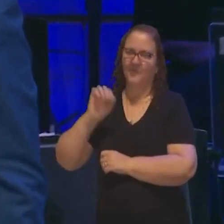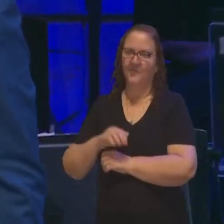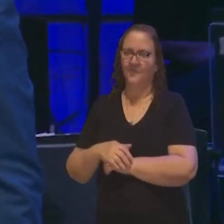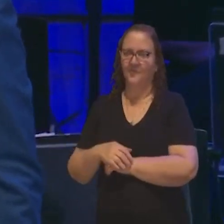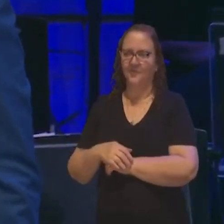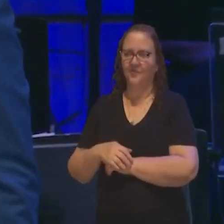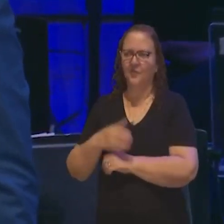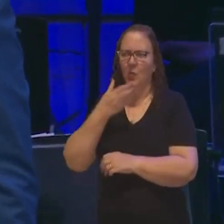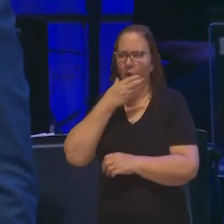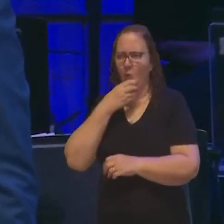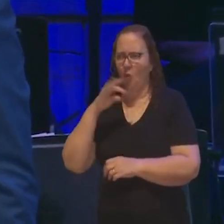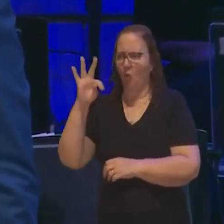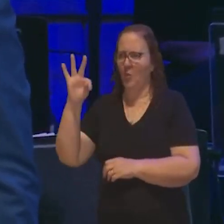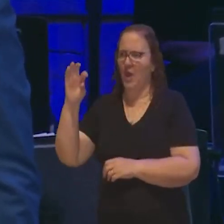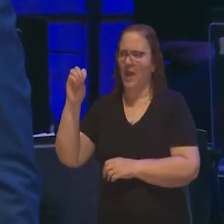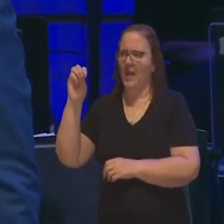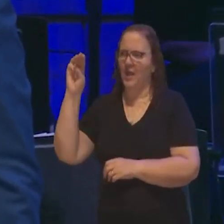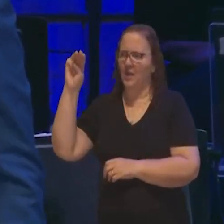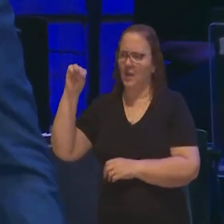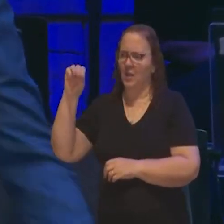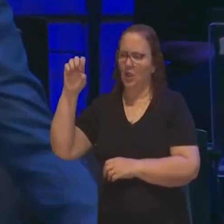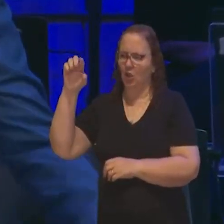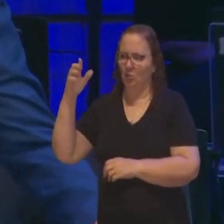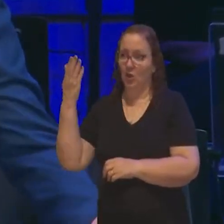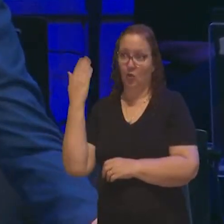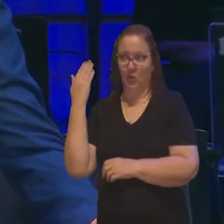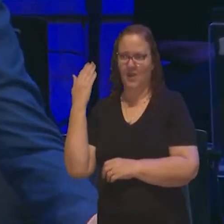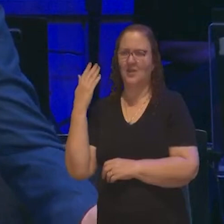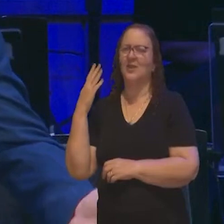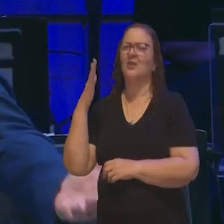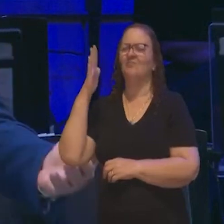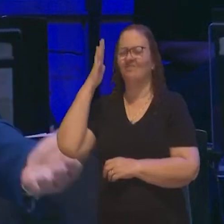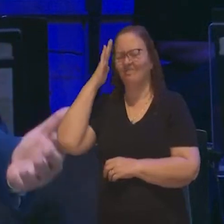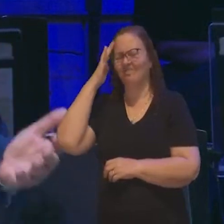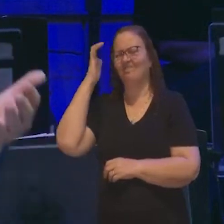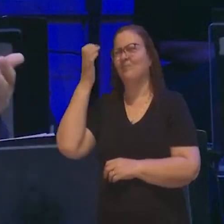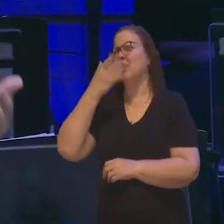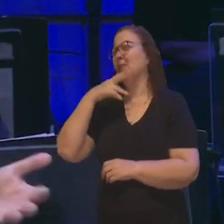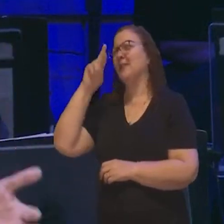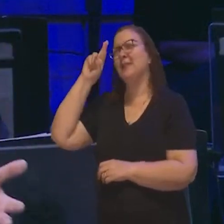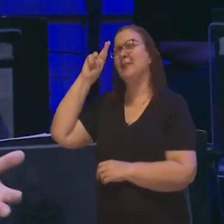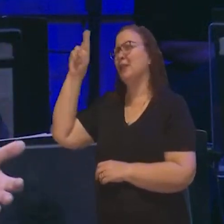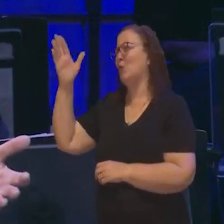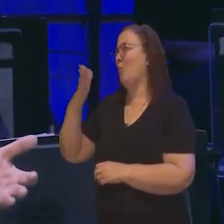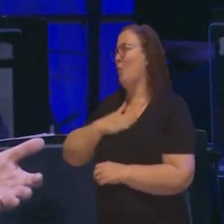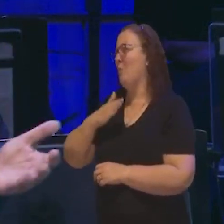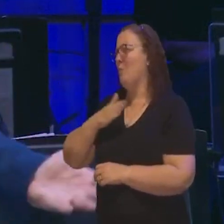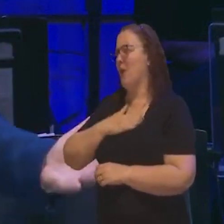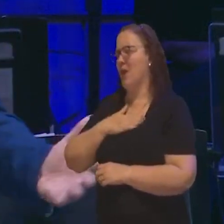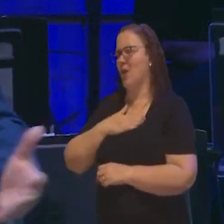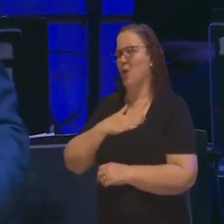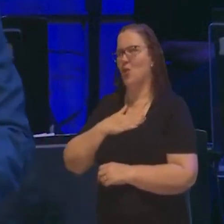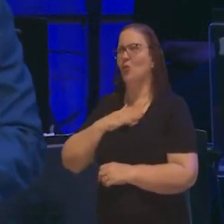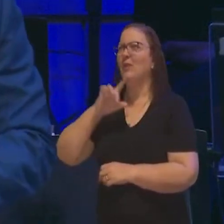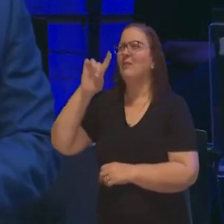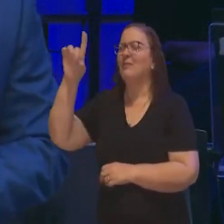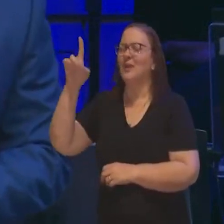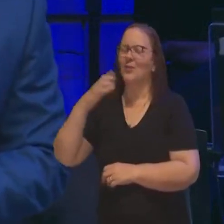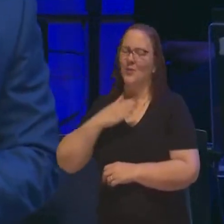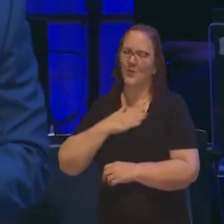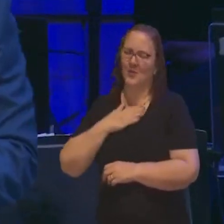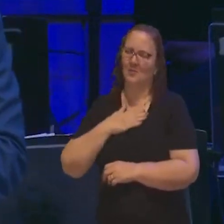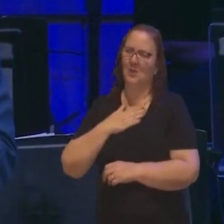Tomé reconhece e ele diz: Senhor meu e Deus meu.